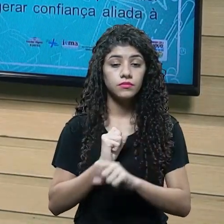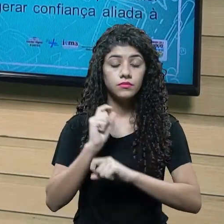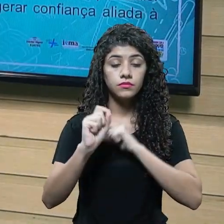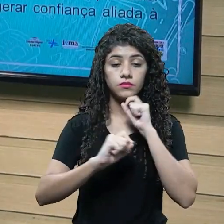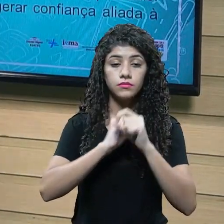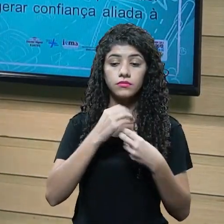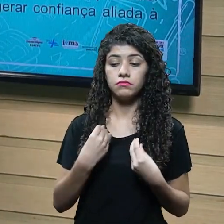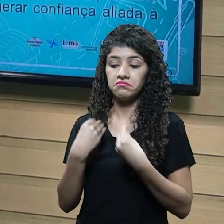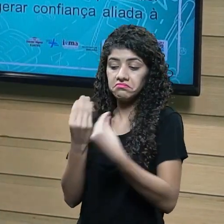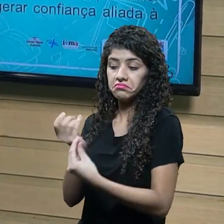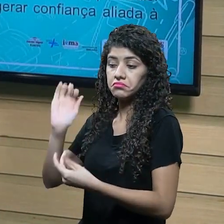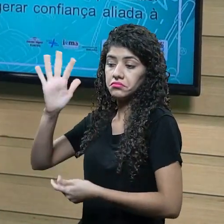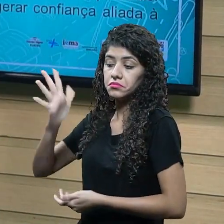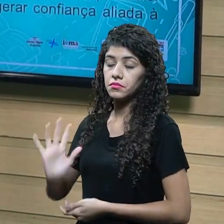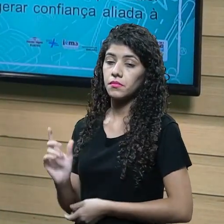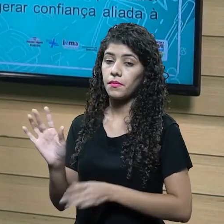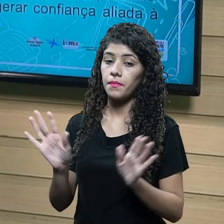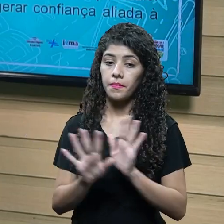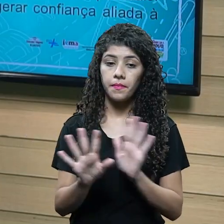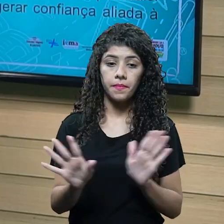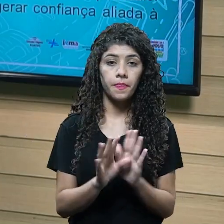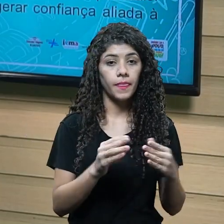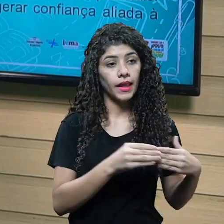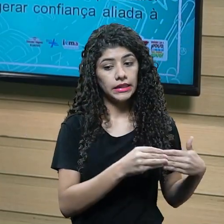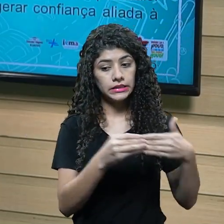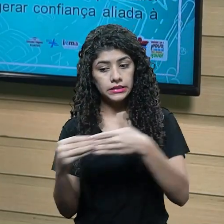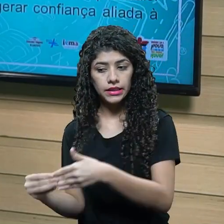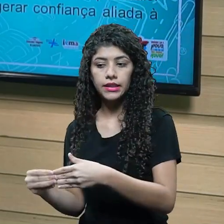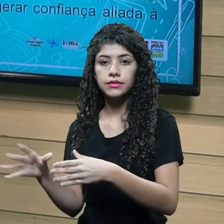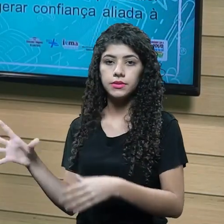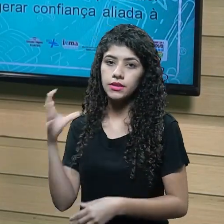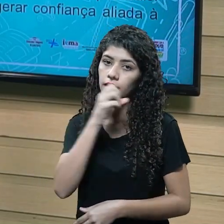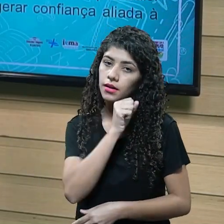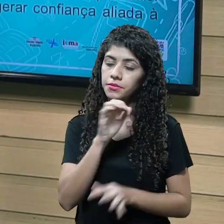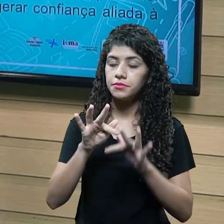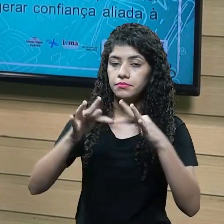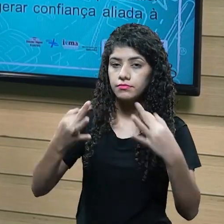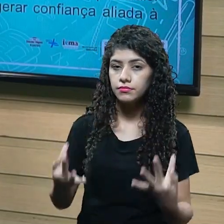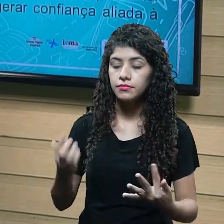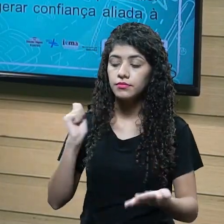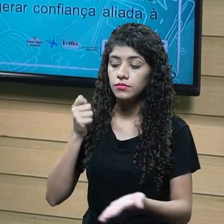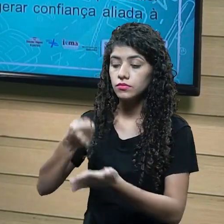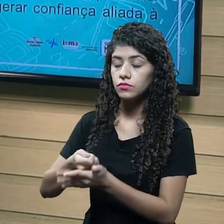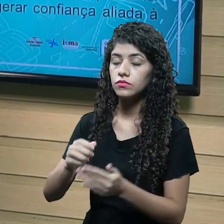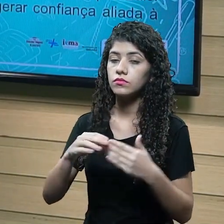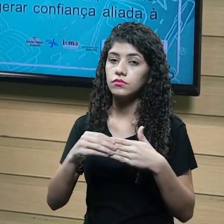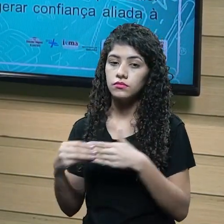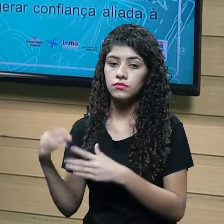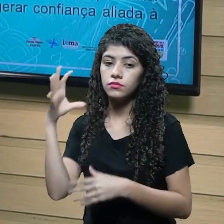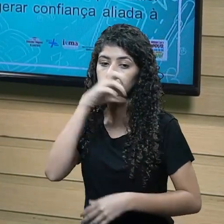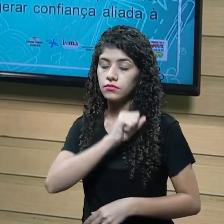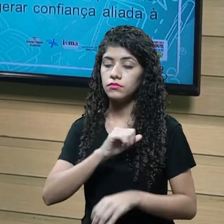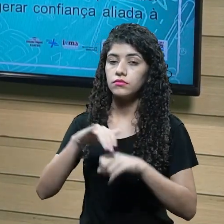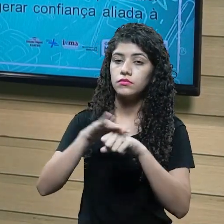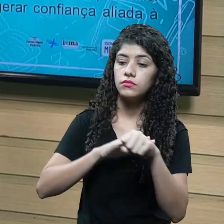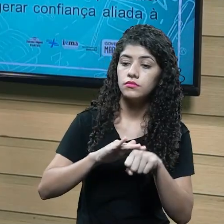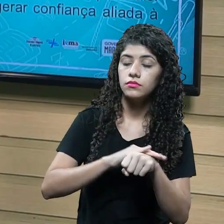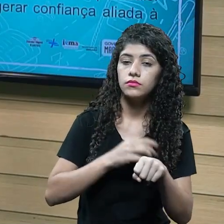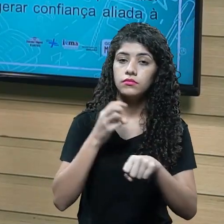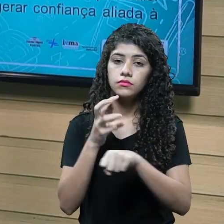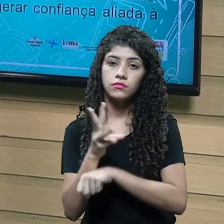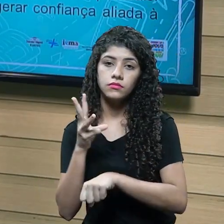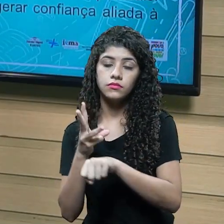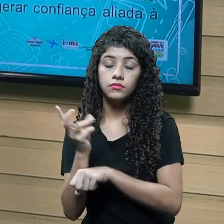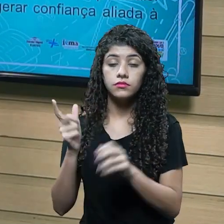oferecer descontos? É facilitando o processo de entrega, é facilitando o processo de compra do produto, é o cliente entrando em contato, fazendo contato prévio, uma